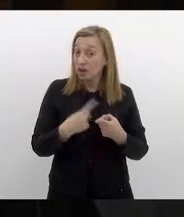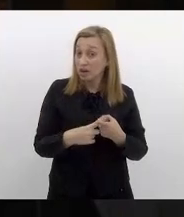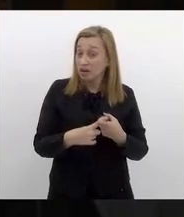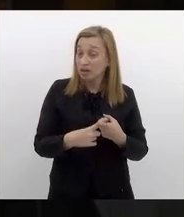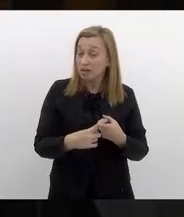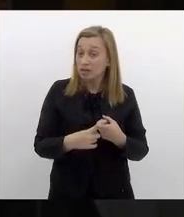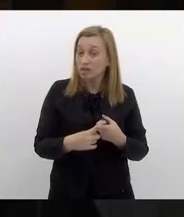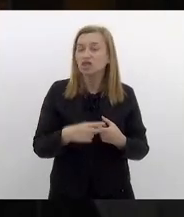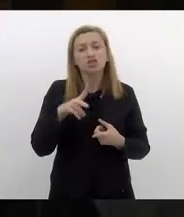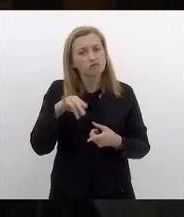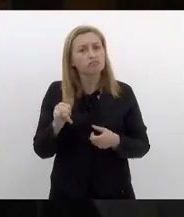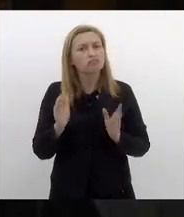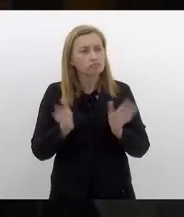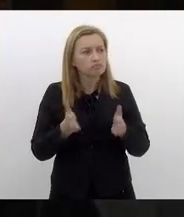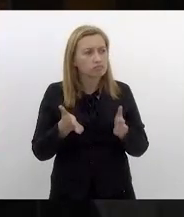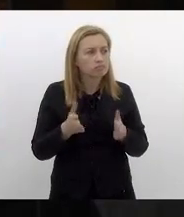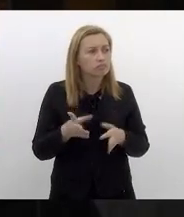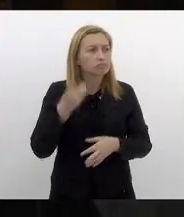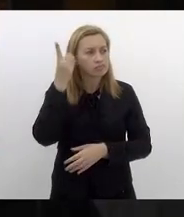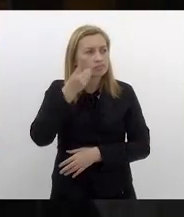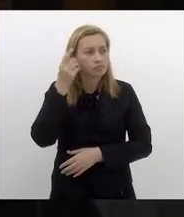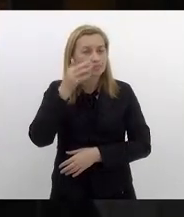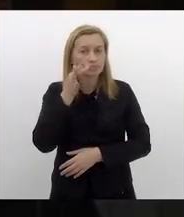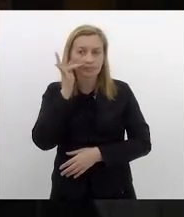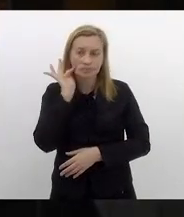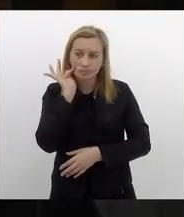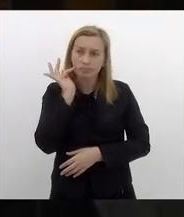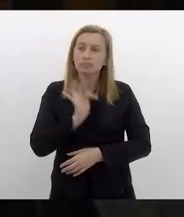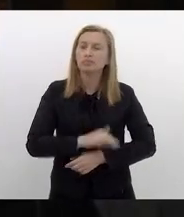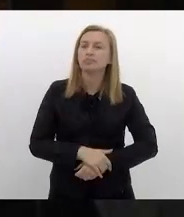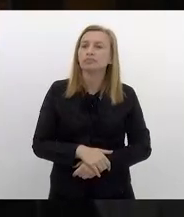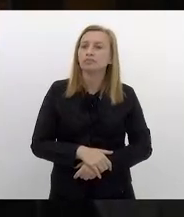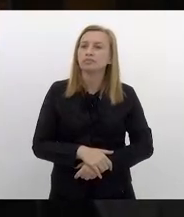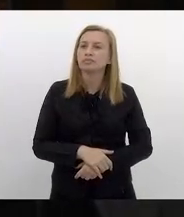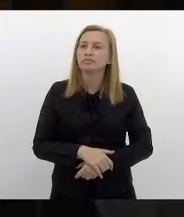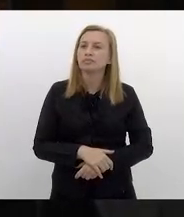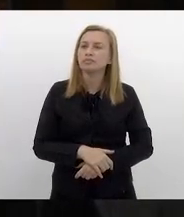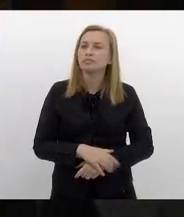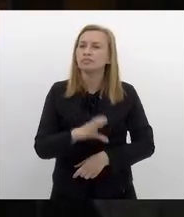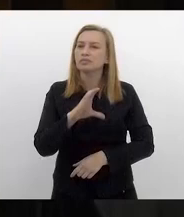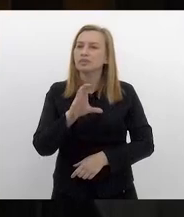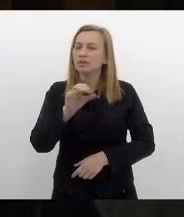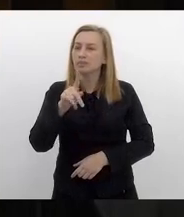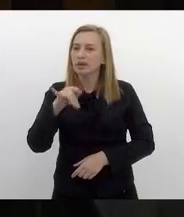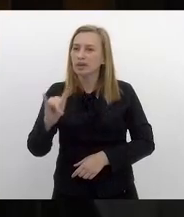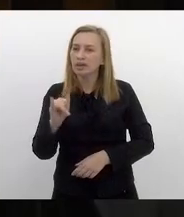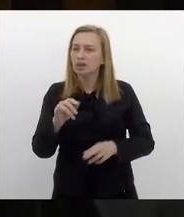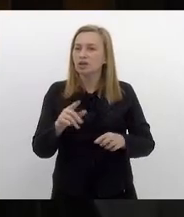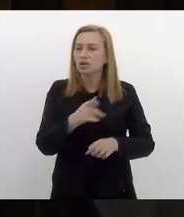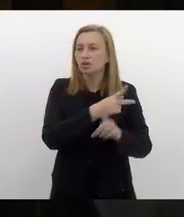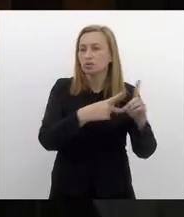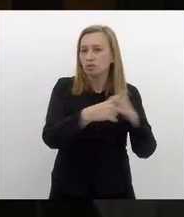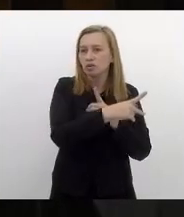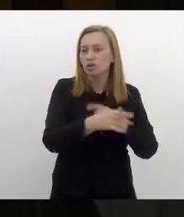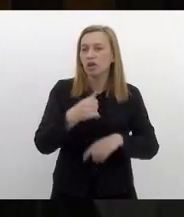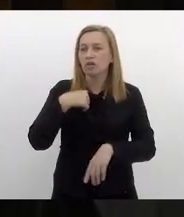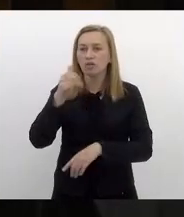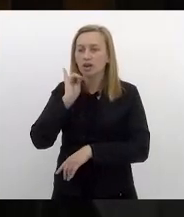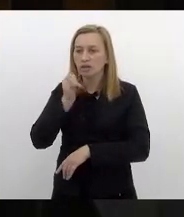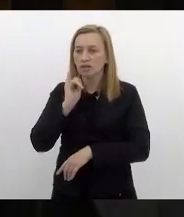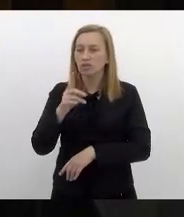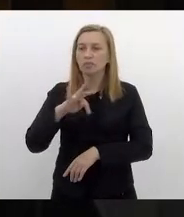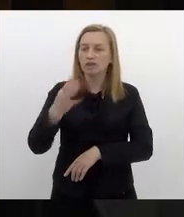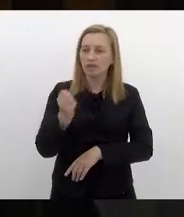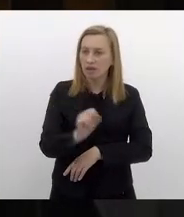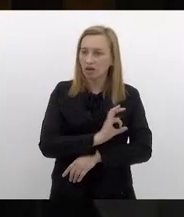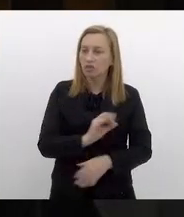a gente vai agora, deputado Flávio Serafini, que presidiu a CPI do Rio Previdência, que eu fui relator, Mata Rocha foi membro.